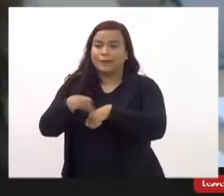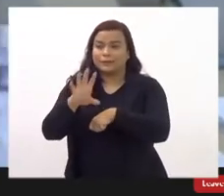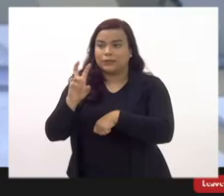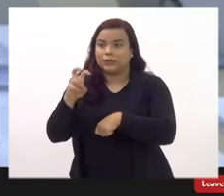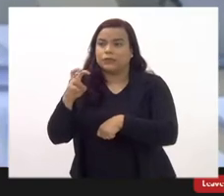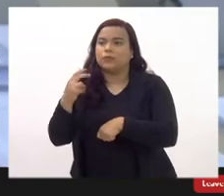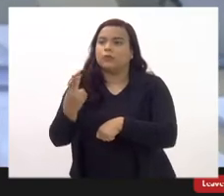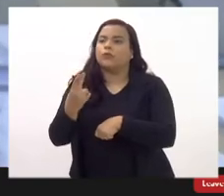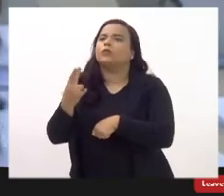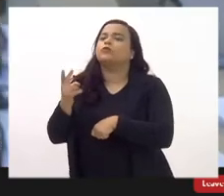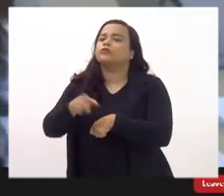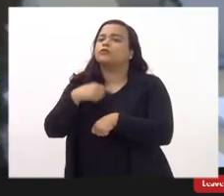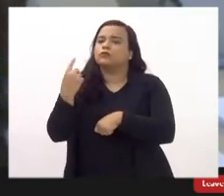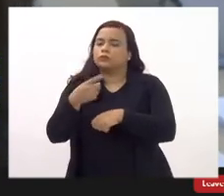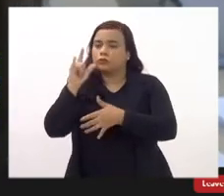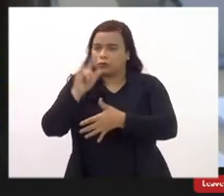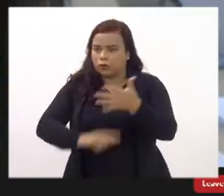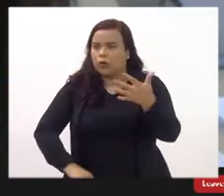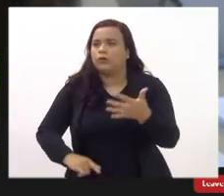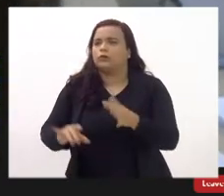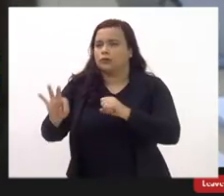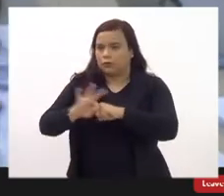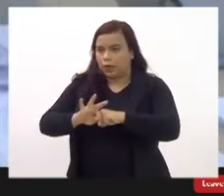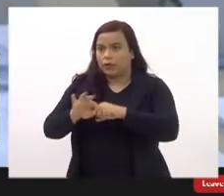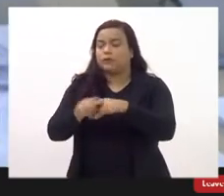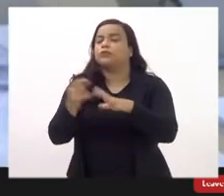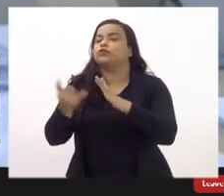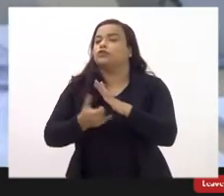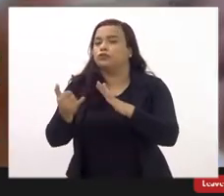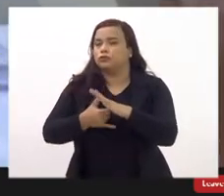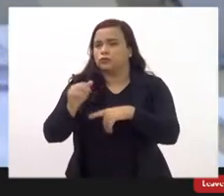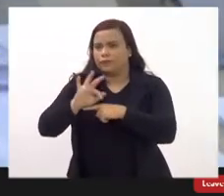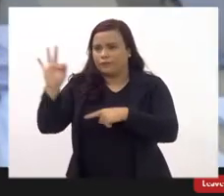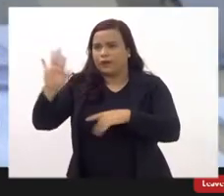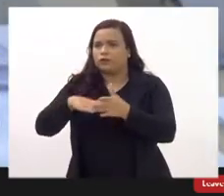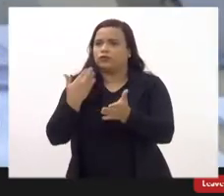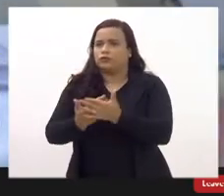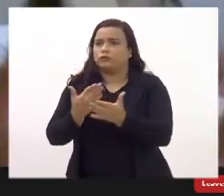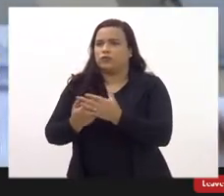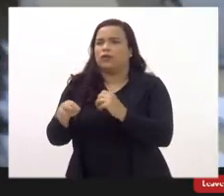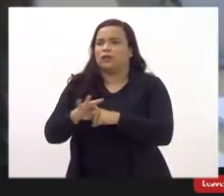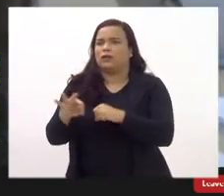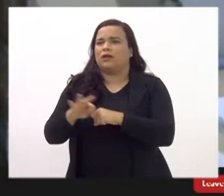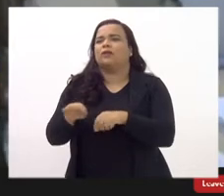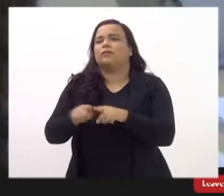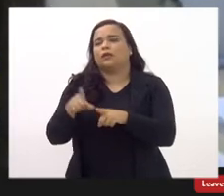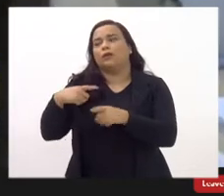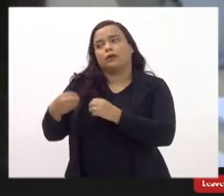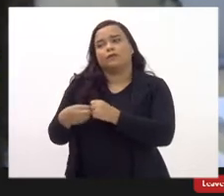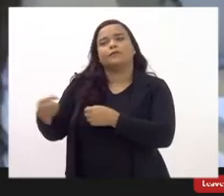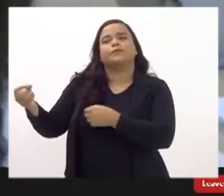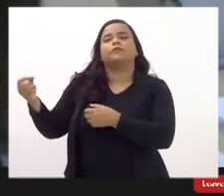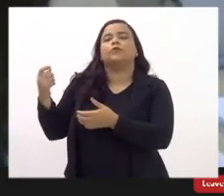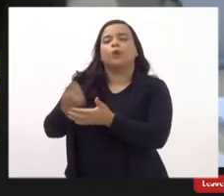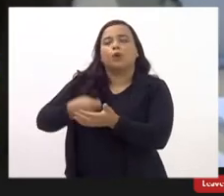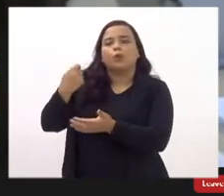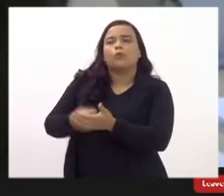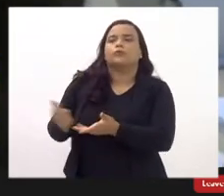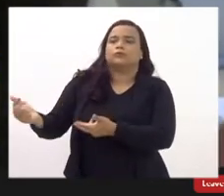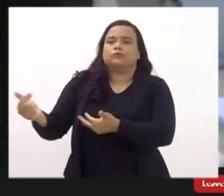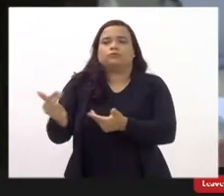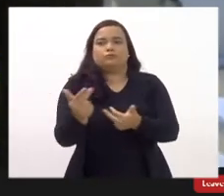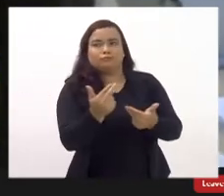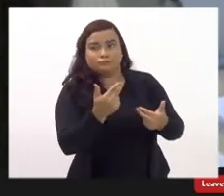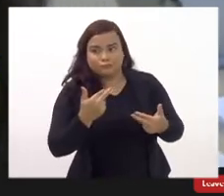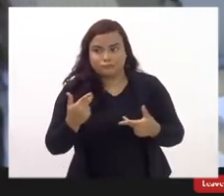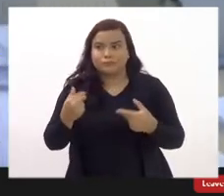nossa técnica e para os outros institutos federais e escolas técnicas, porque ali também se avizinha uma luta que a gente vai ter que travar